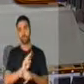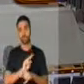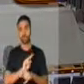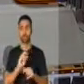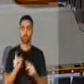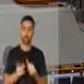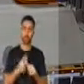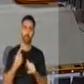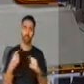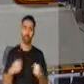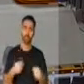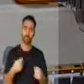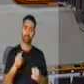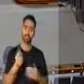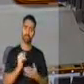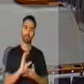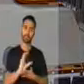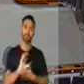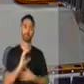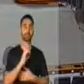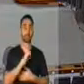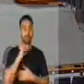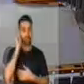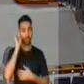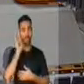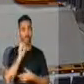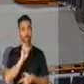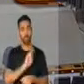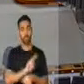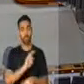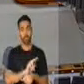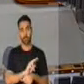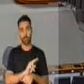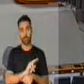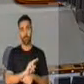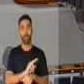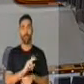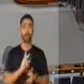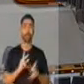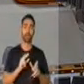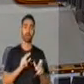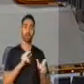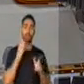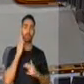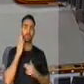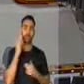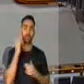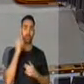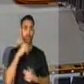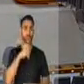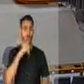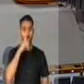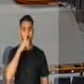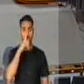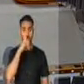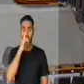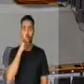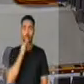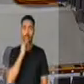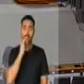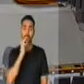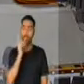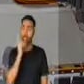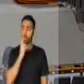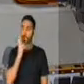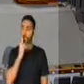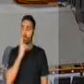prevenção. Há muitos fatores de risco para o câncer que já são conhecidos. Um exemplo muito clássico é o próprio tabaco.